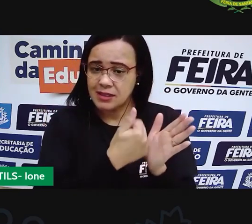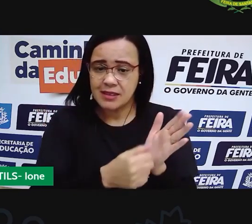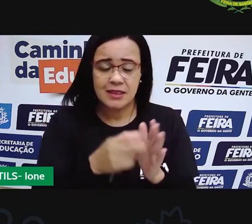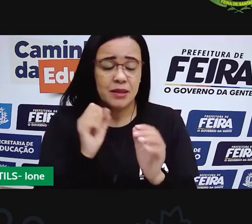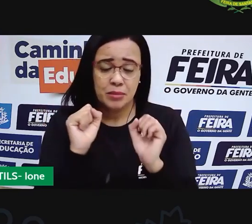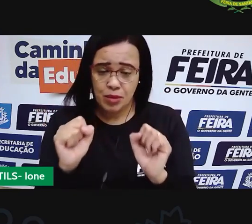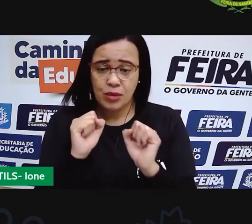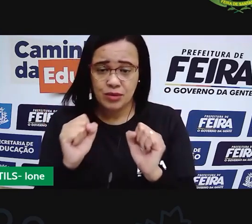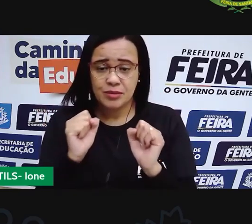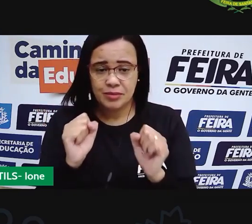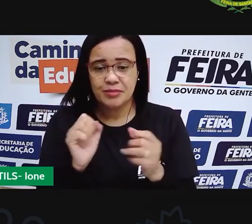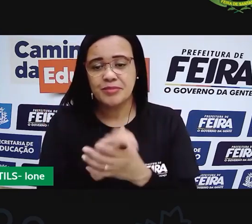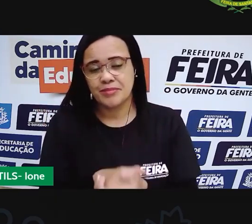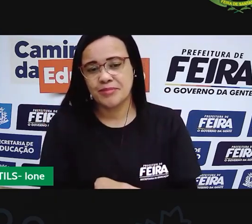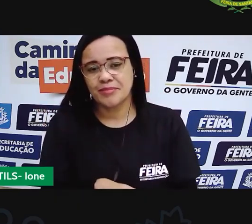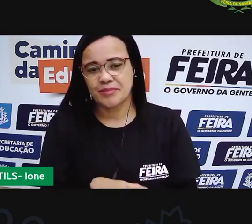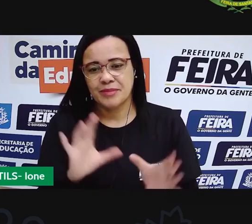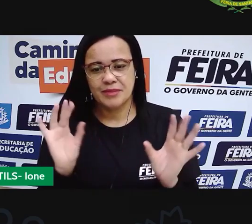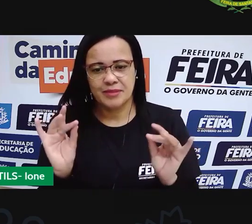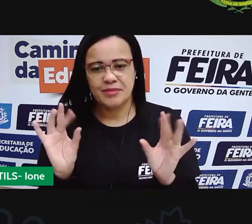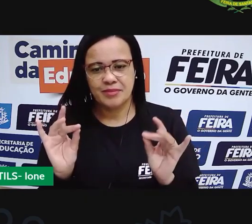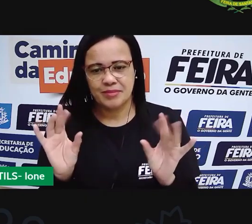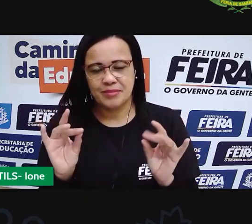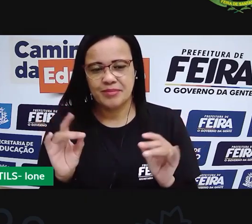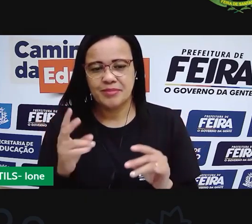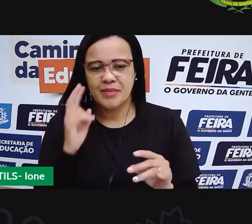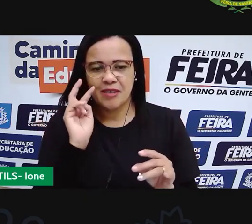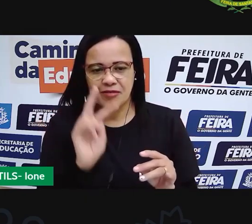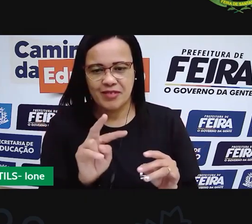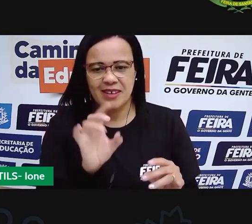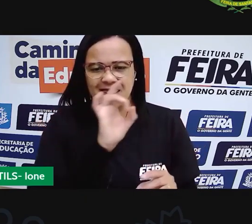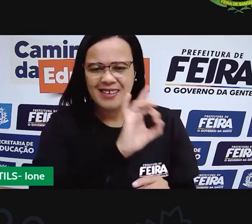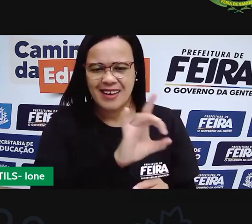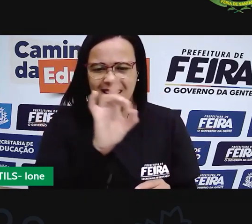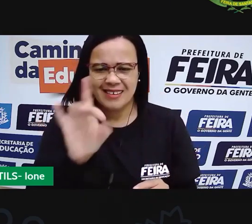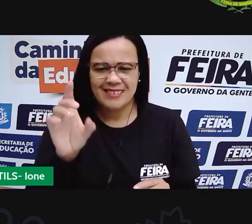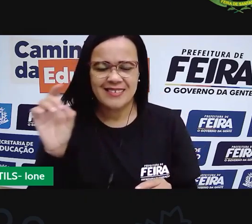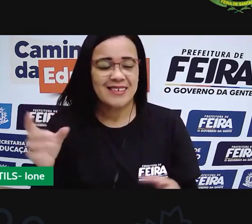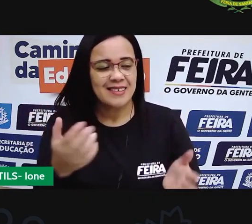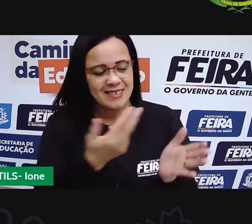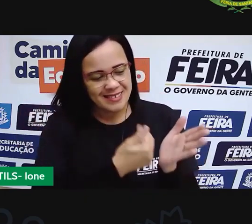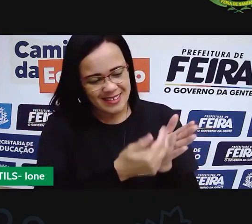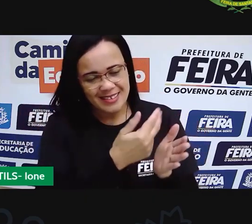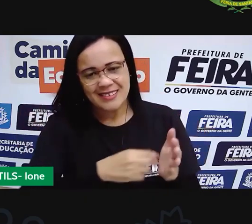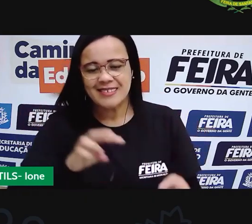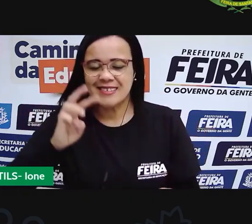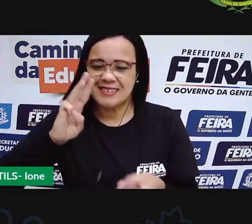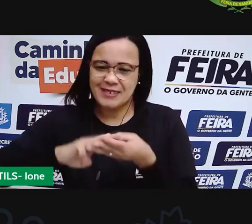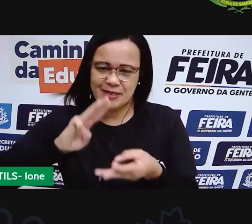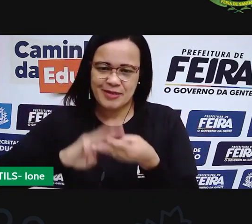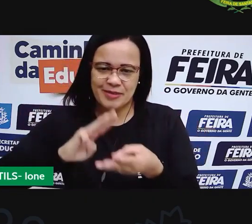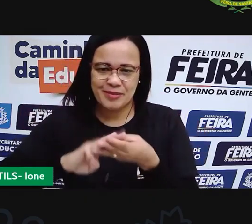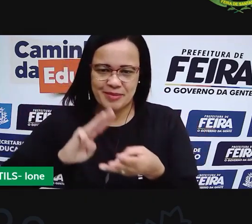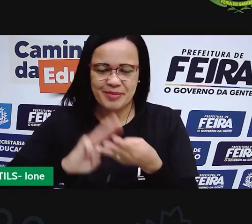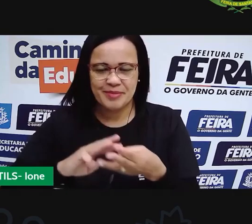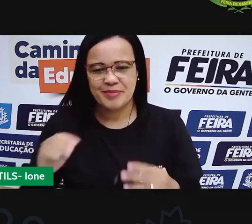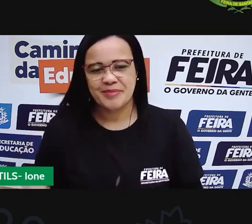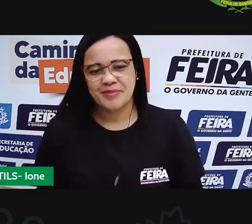vou sugerir que, se você estiver usando palitos como esse, você cole aí no seu caderno ou faça